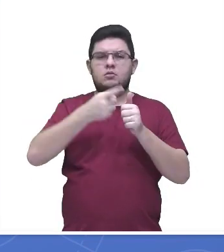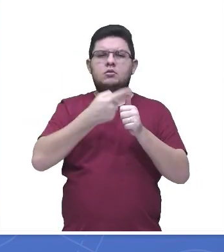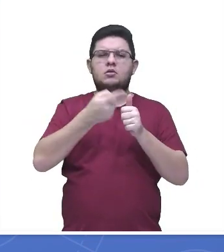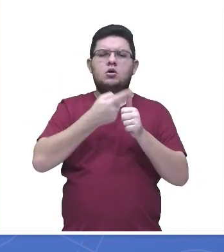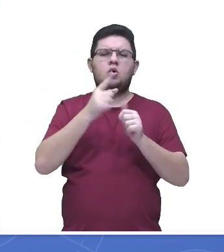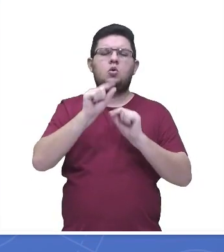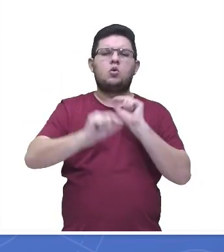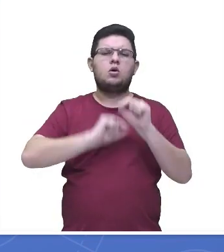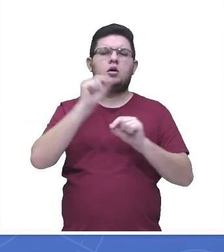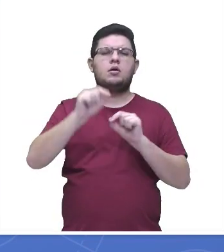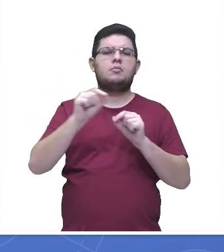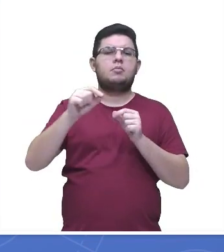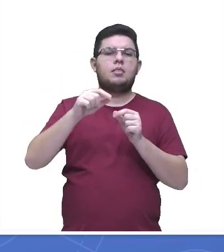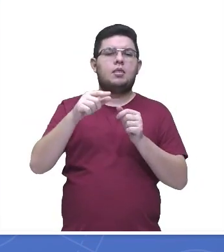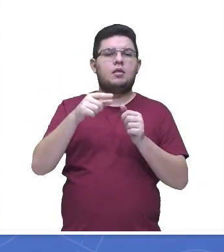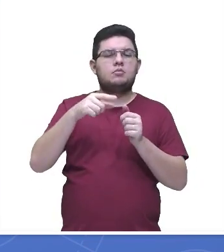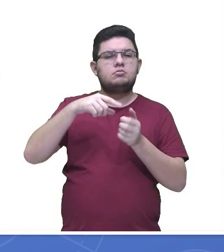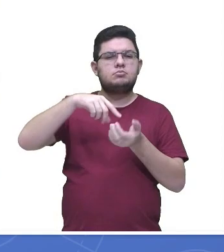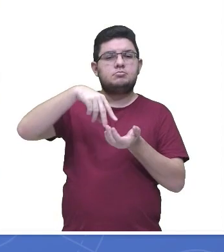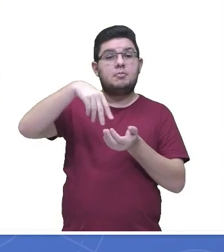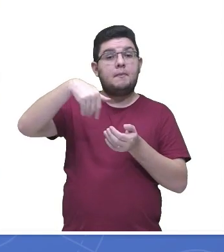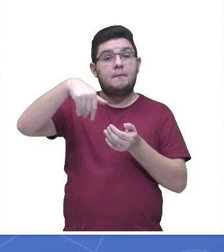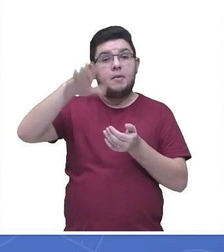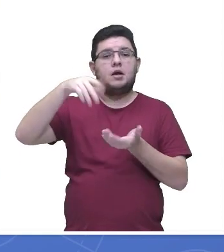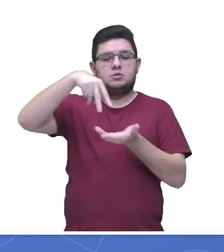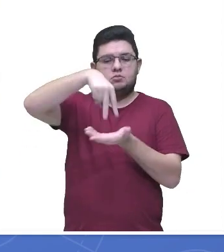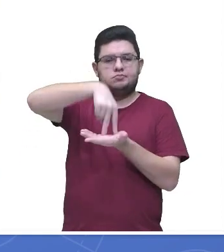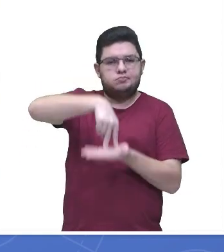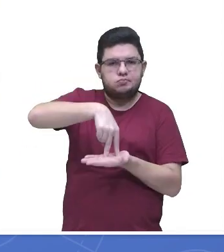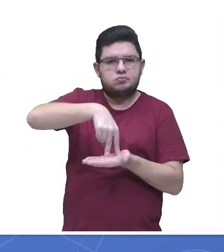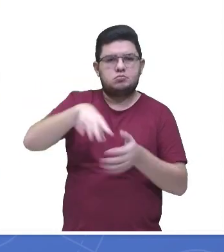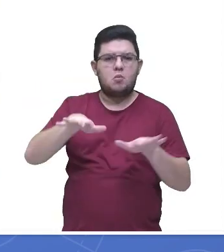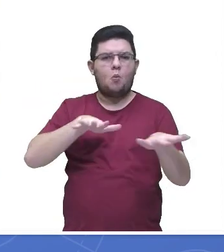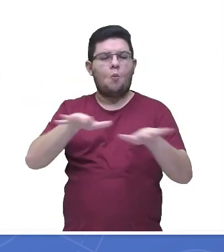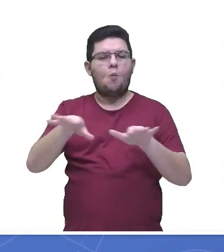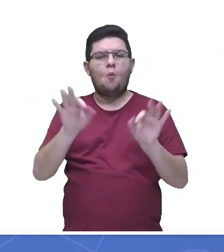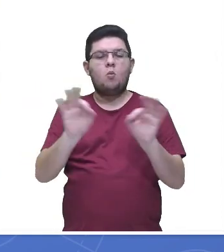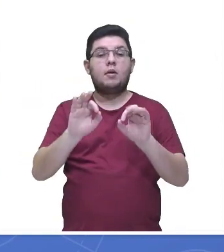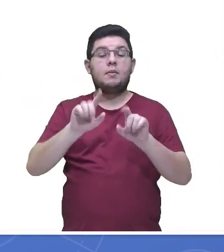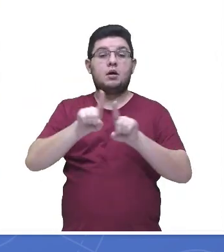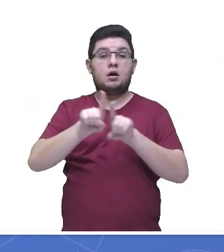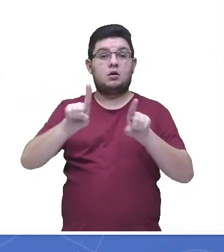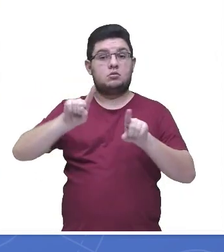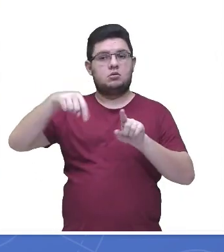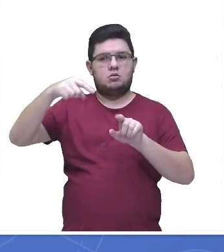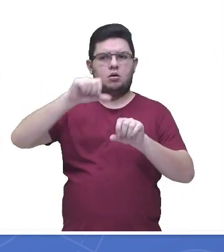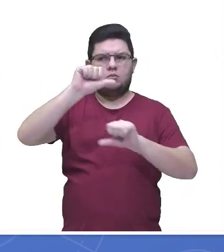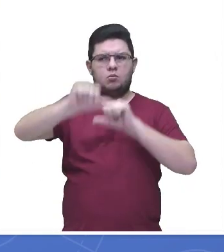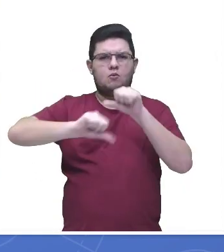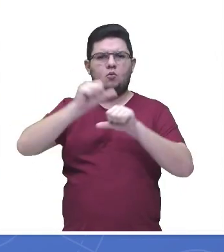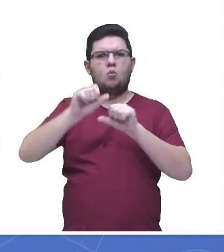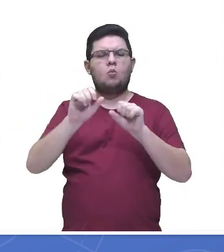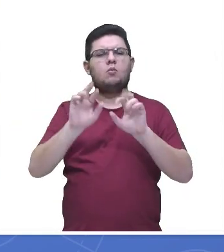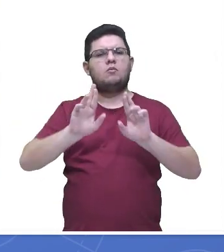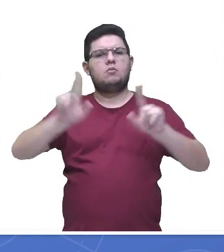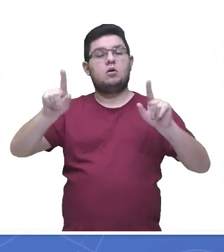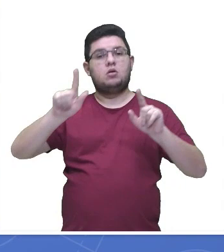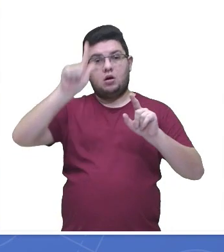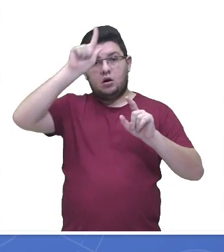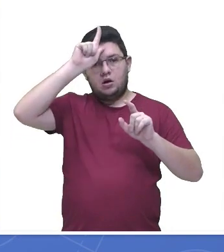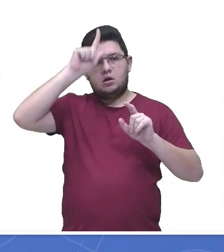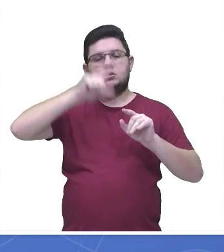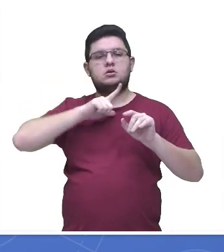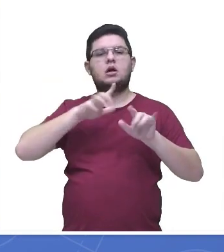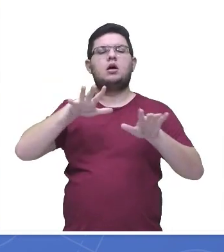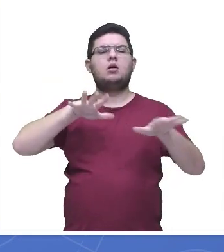rígida, mas depois os gregos começam a trazer leveza, movimento nas esculturas. Nós vamos